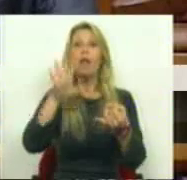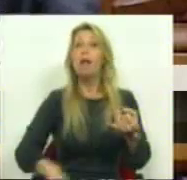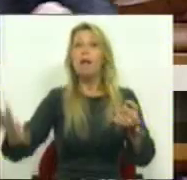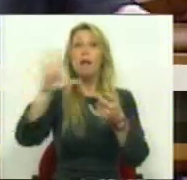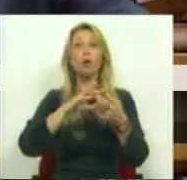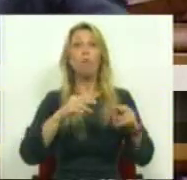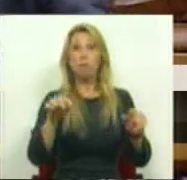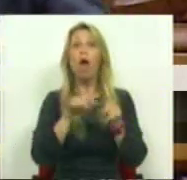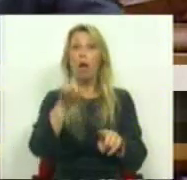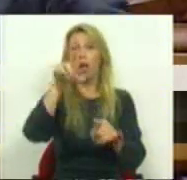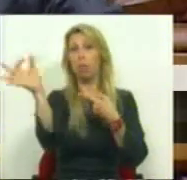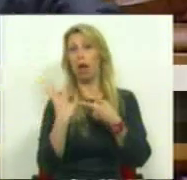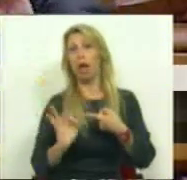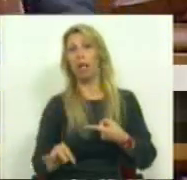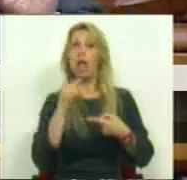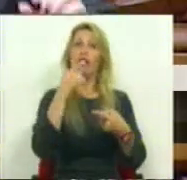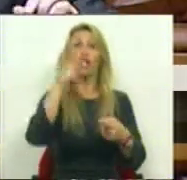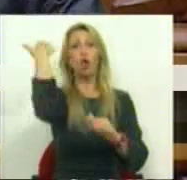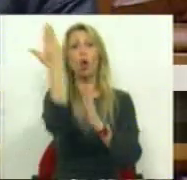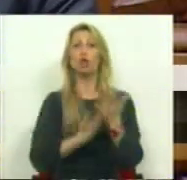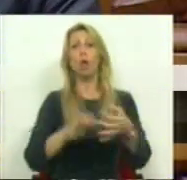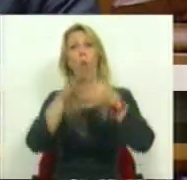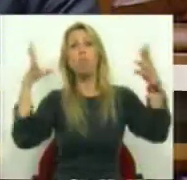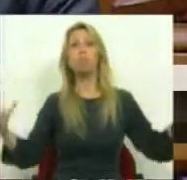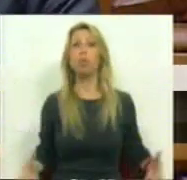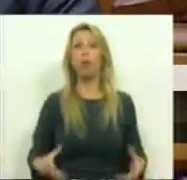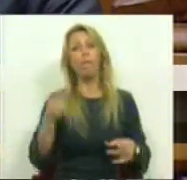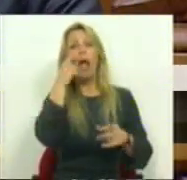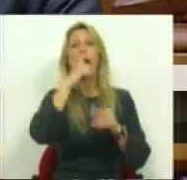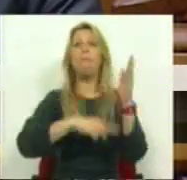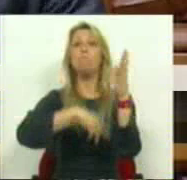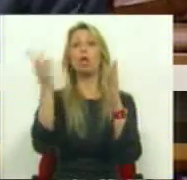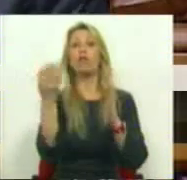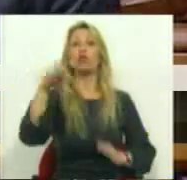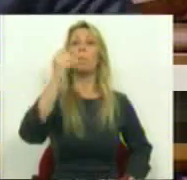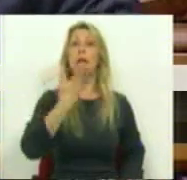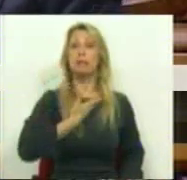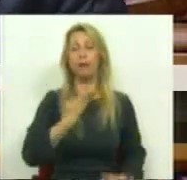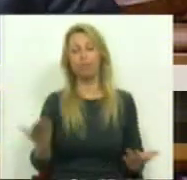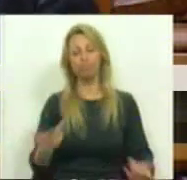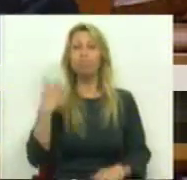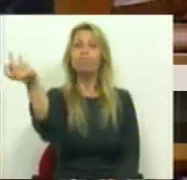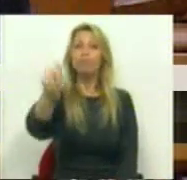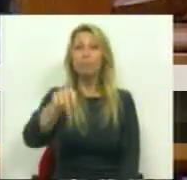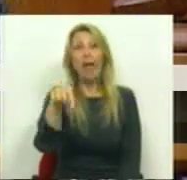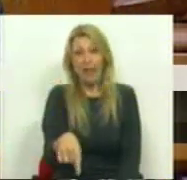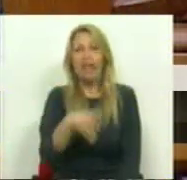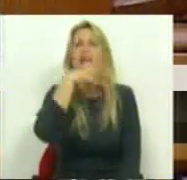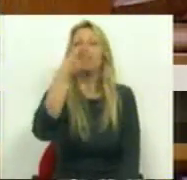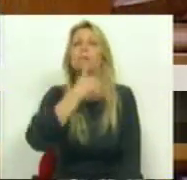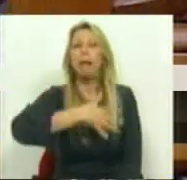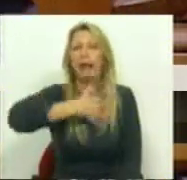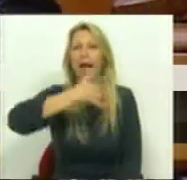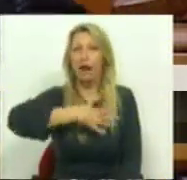foi aqui caracterizado por ser inconstitucional por parte dos porta-vozes do PSD. E bem assim explicarem-nos porque é